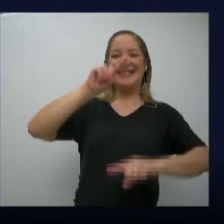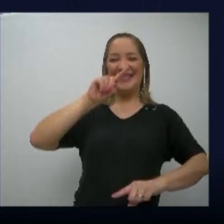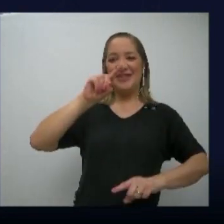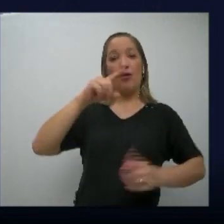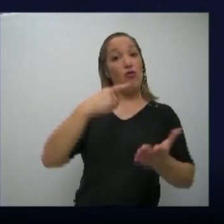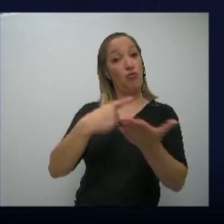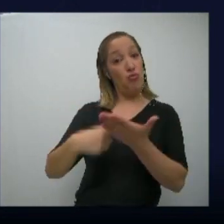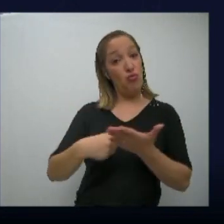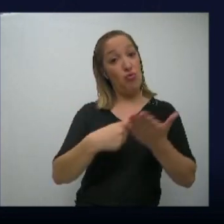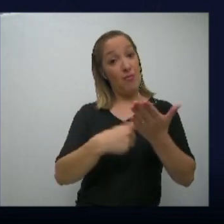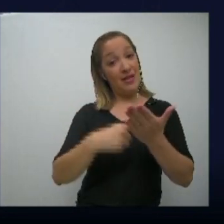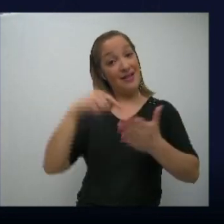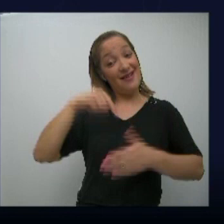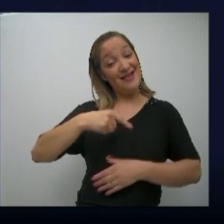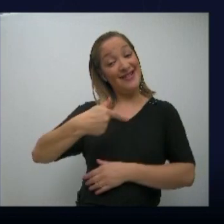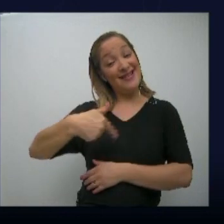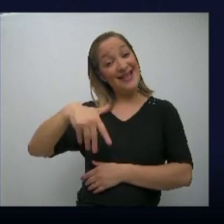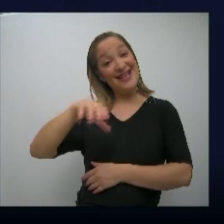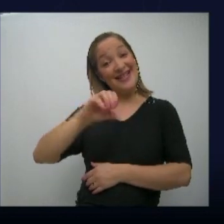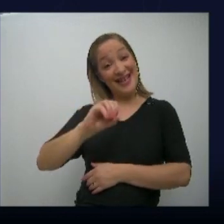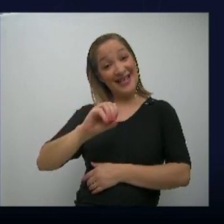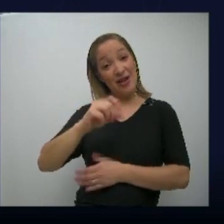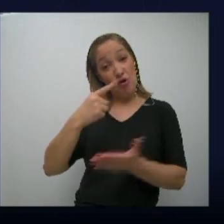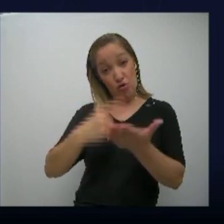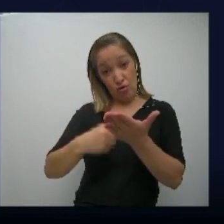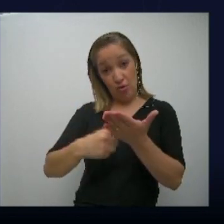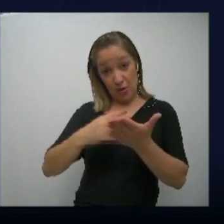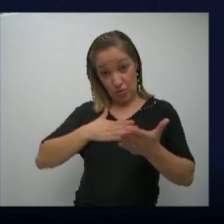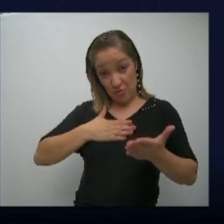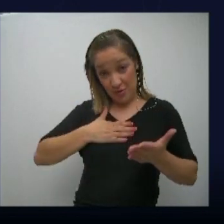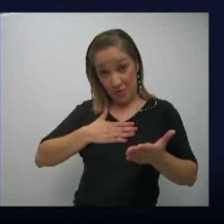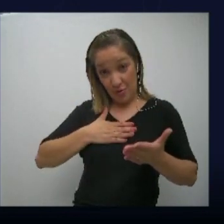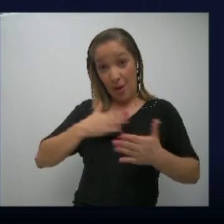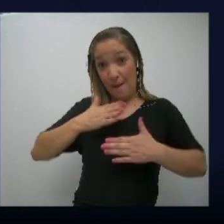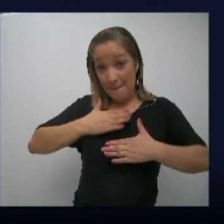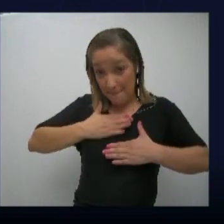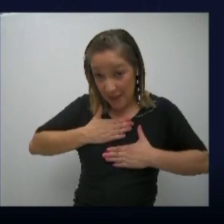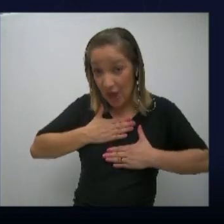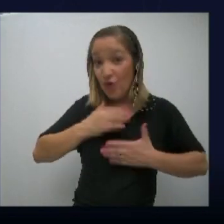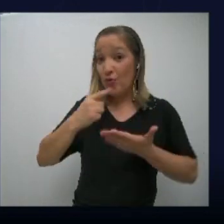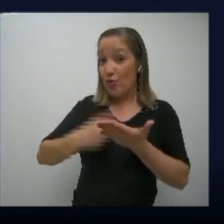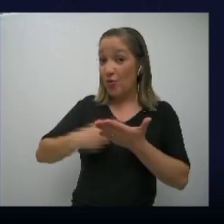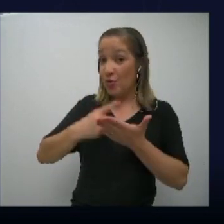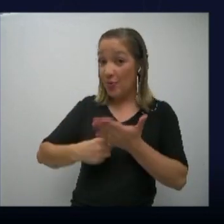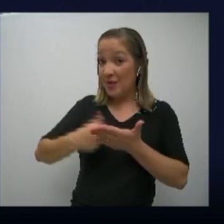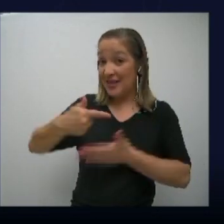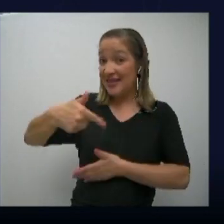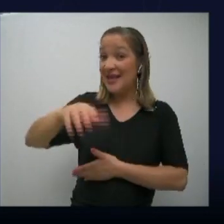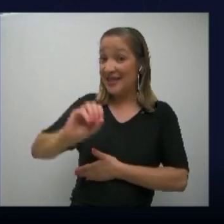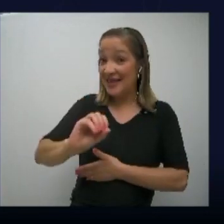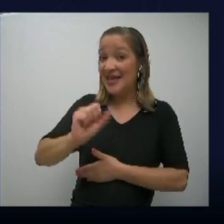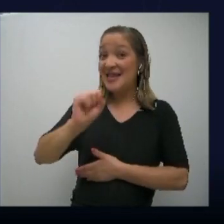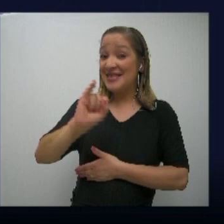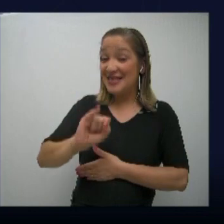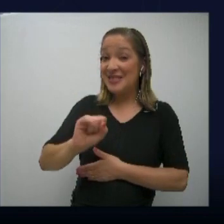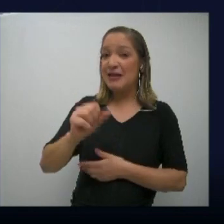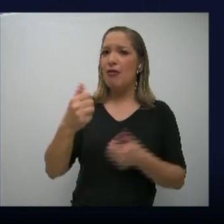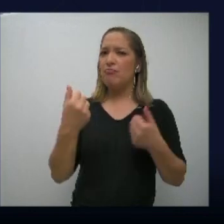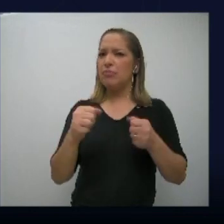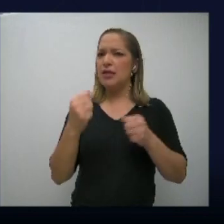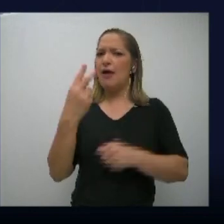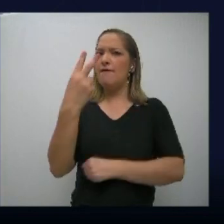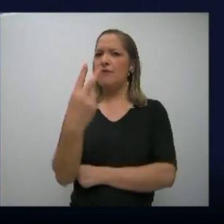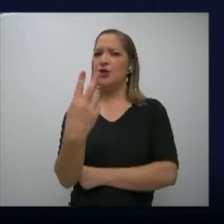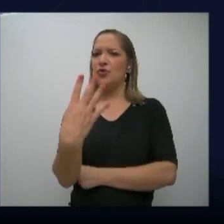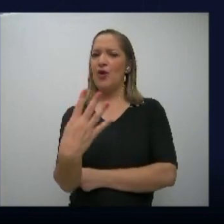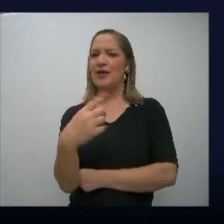isso aqui você tem para você faz você faz o compromisso comigo também assumiu o compromisso eu tenho se for necessário a gente fica aqui 20 prata